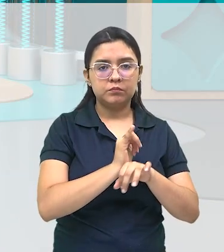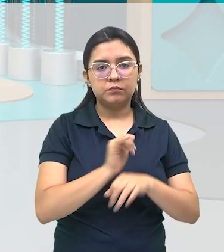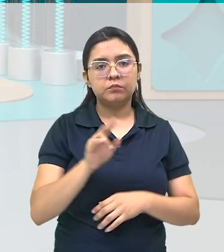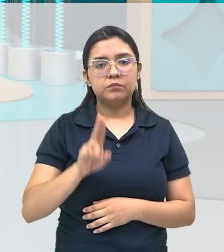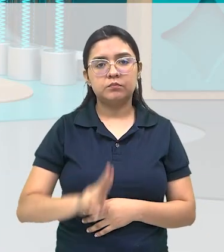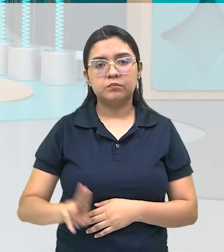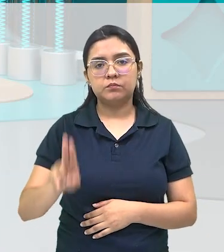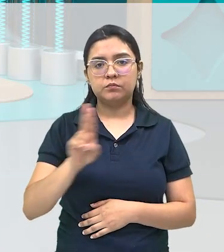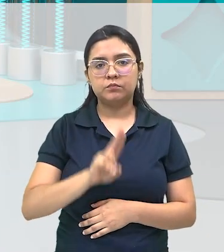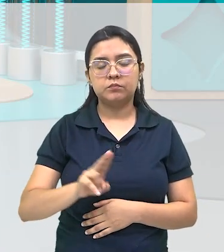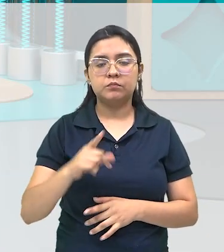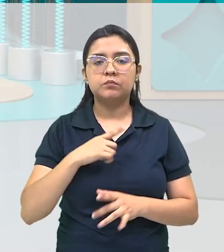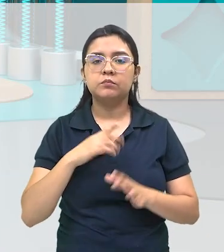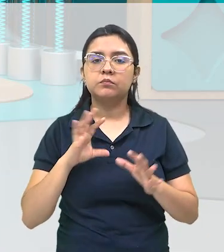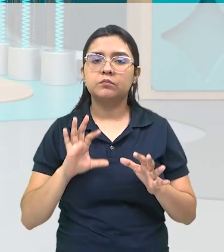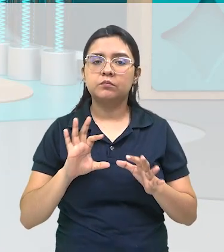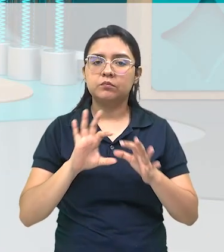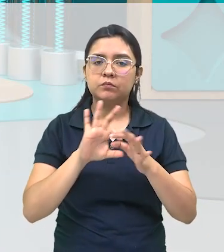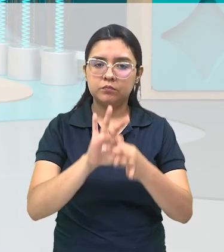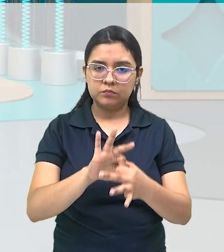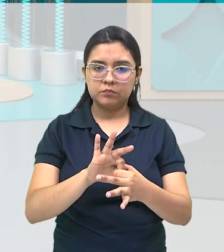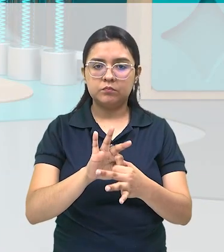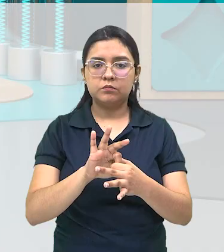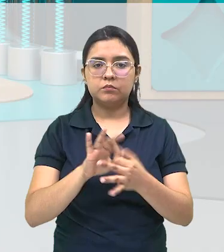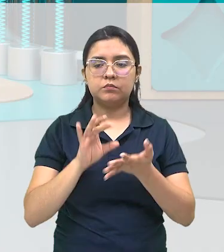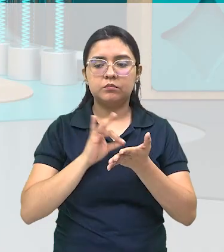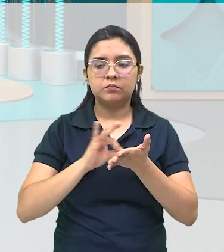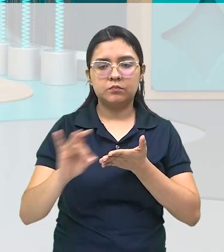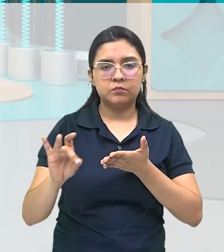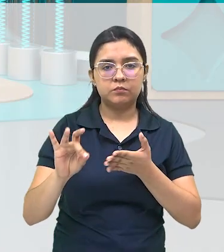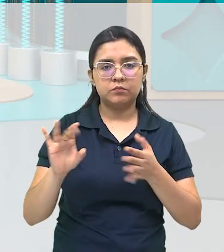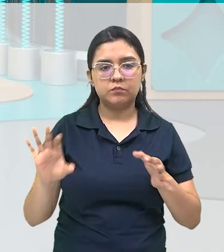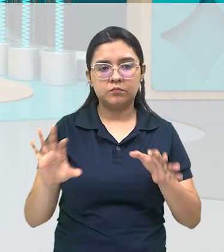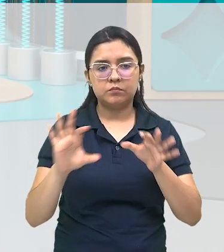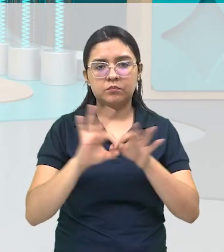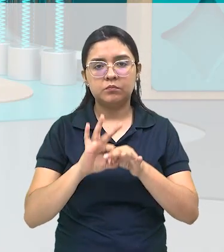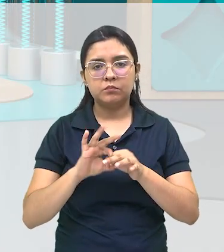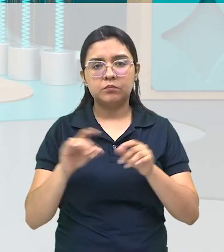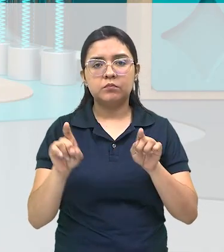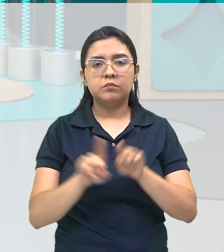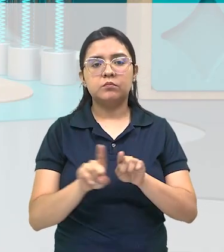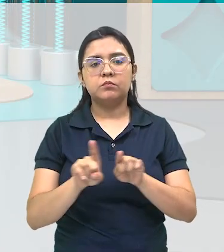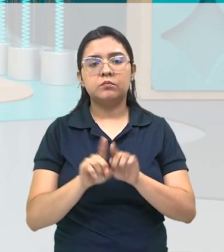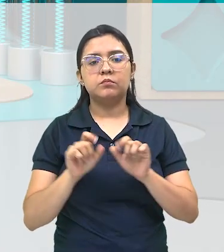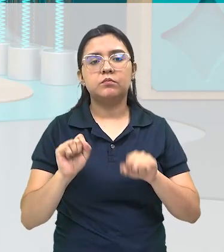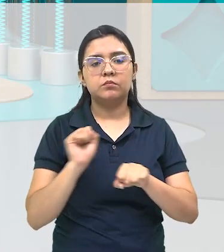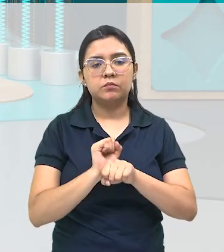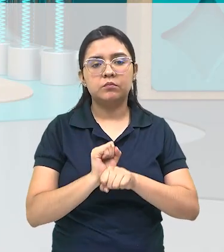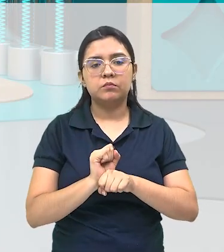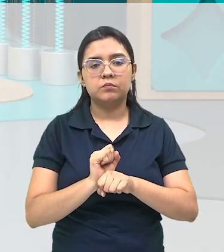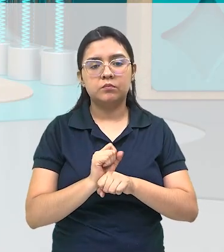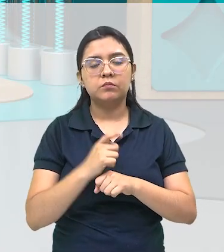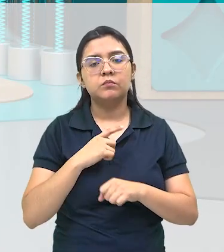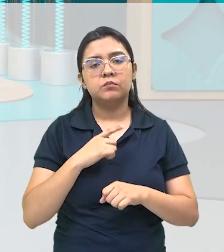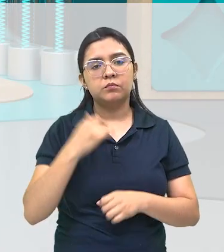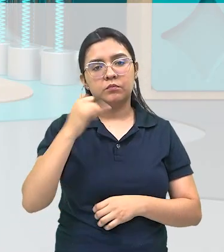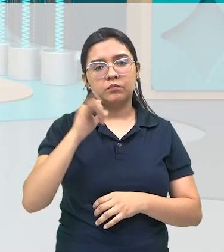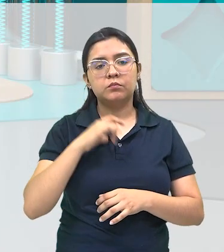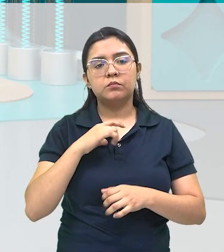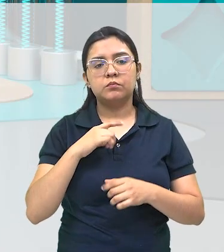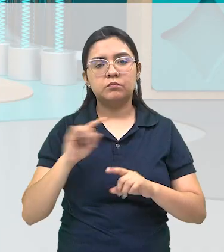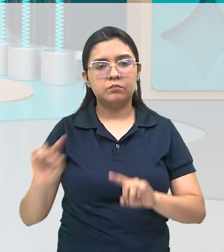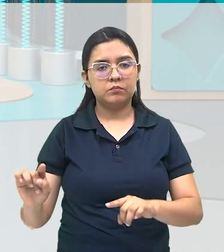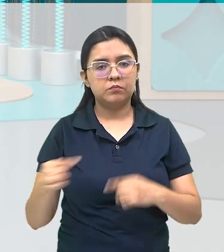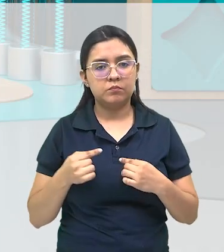usadas para se conectar com o oponente e neutralizar efetivamente o ataque, de